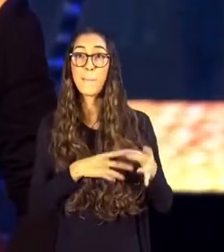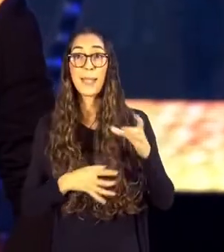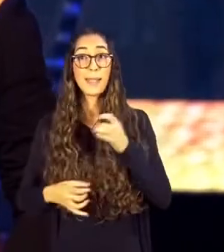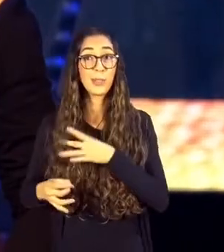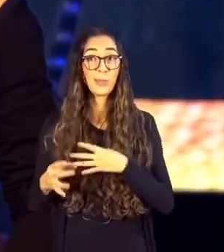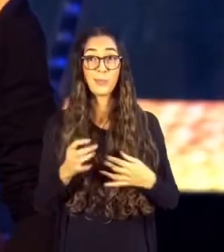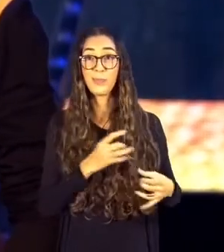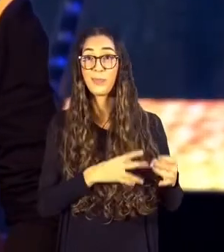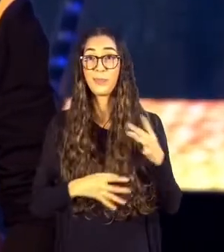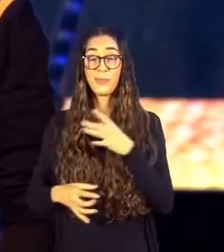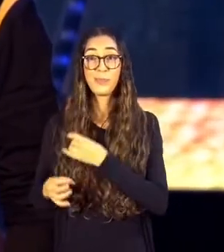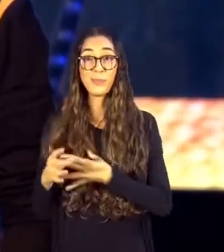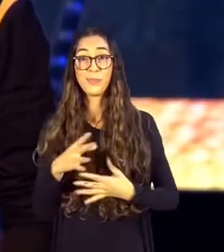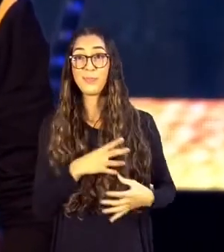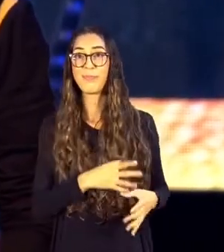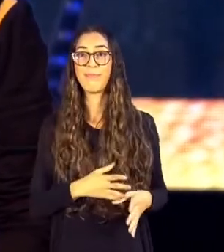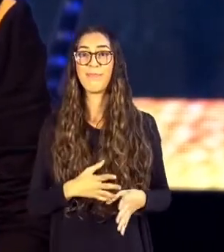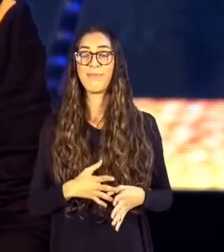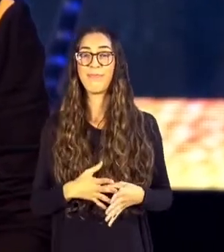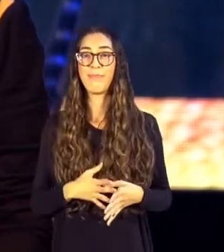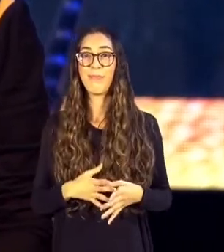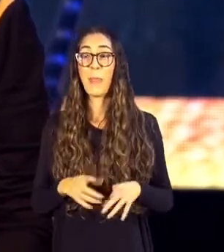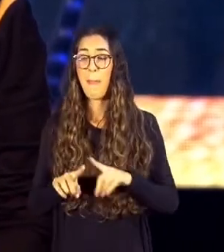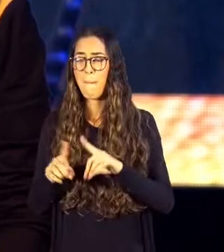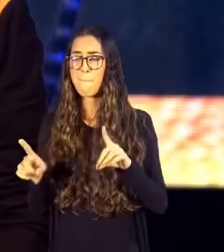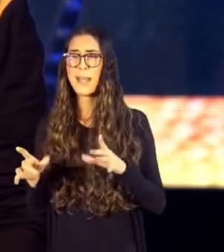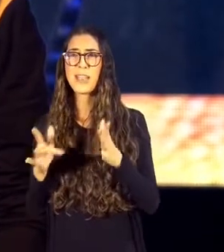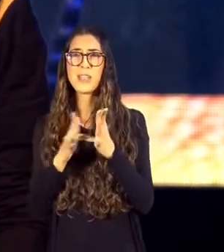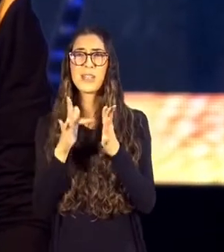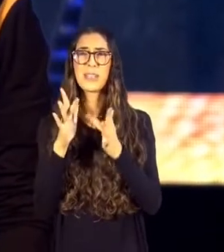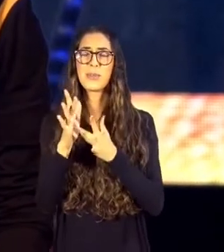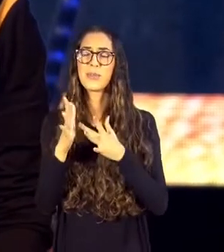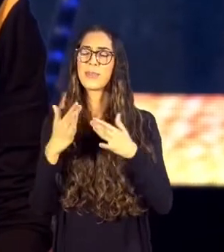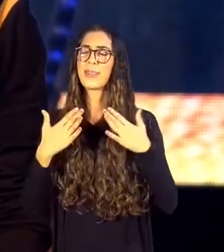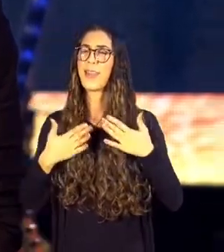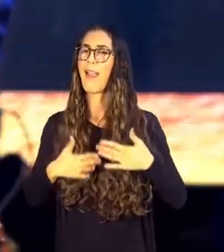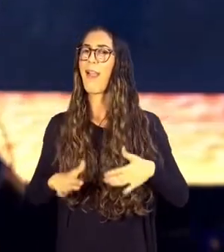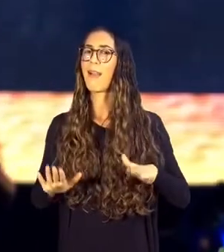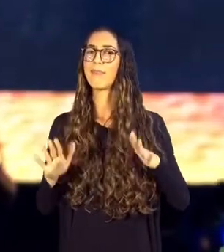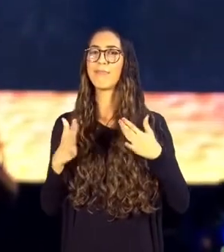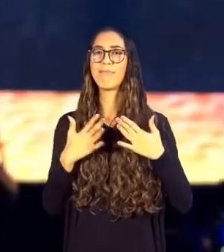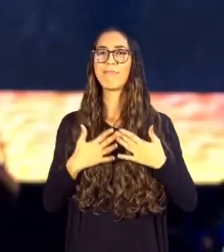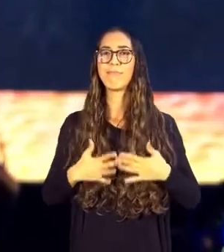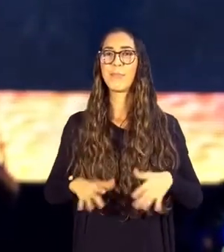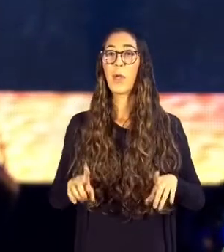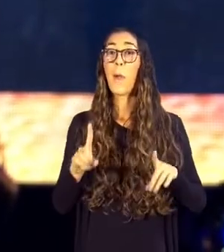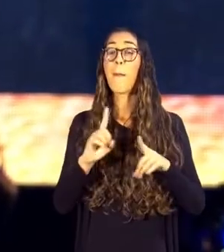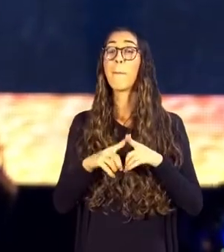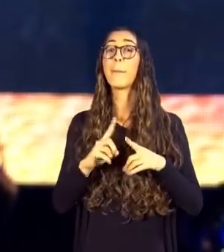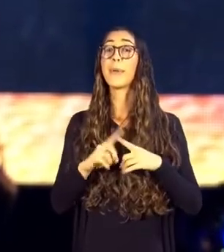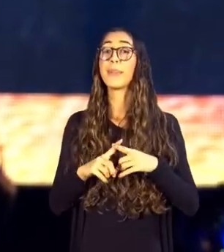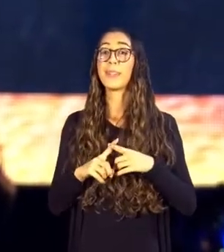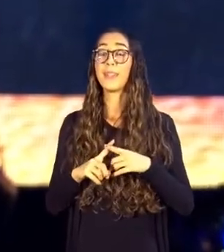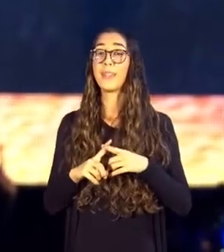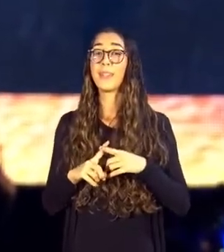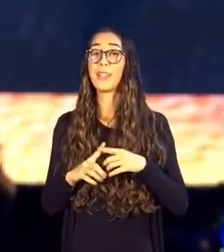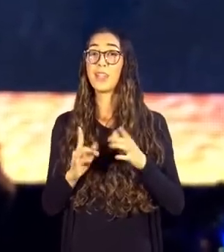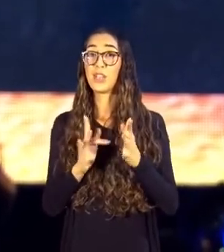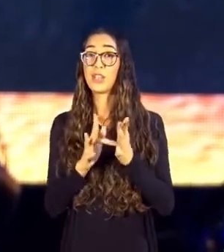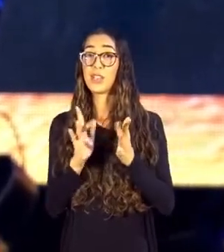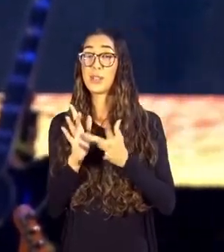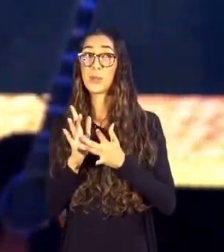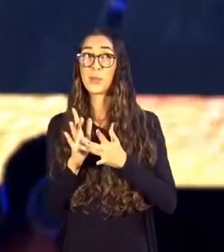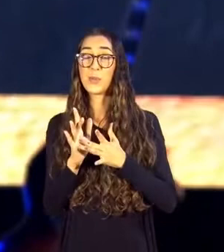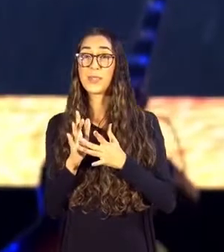tempestade. Vai passar. Por que eu vou sofrer por antecipação? Por que eu não posso renovar minha mente e crer